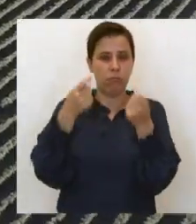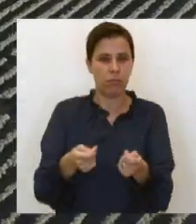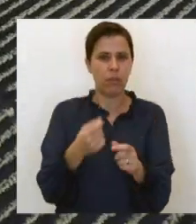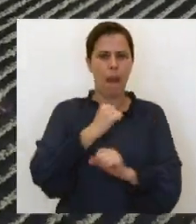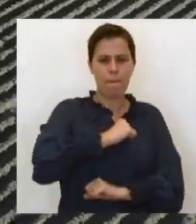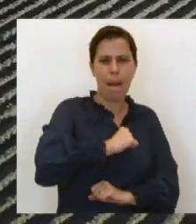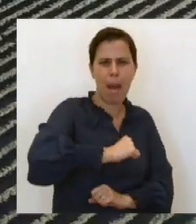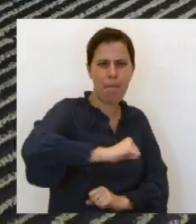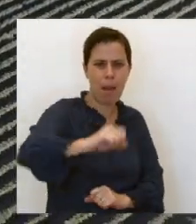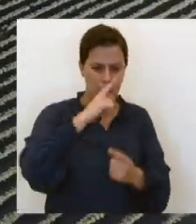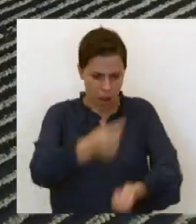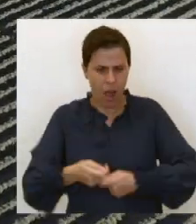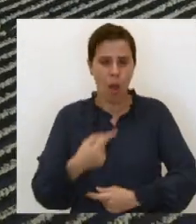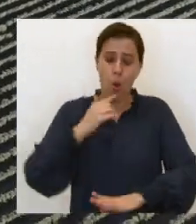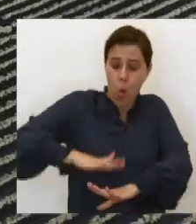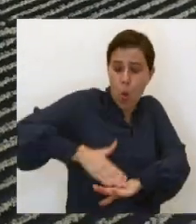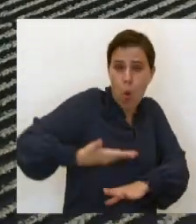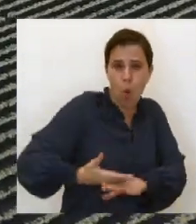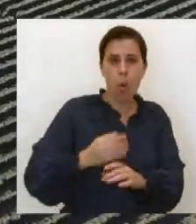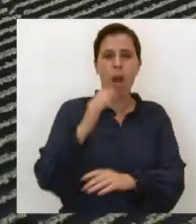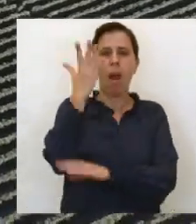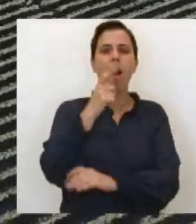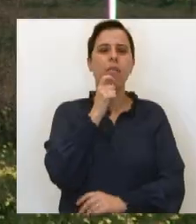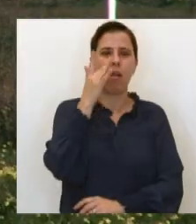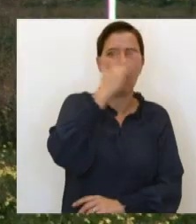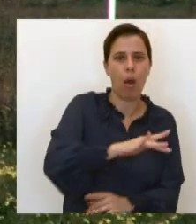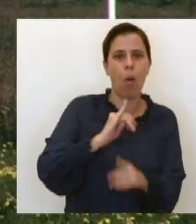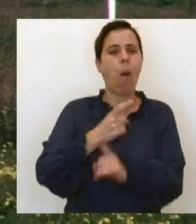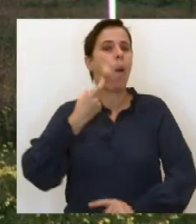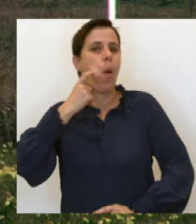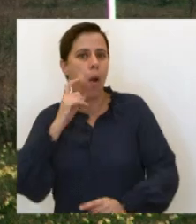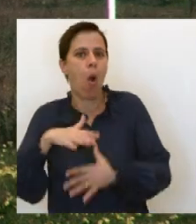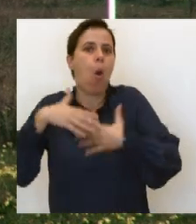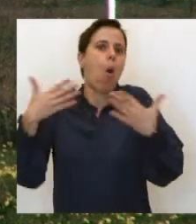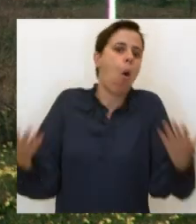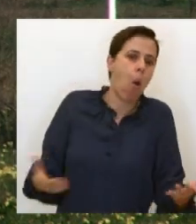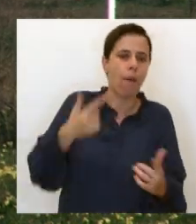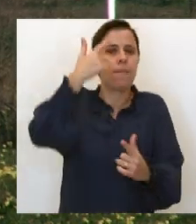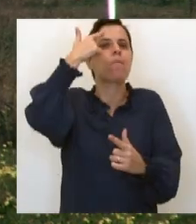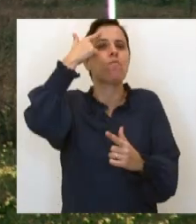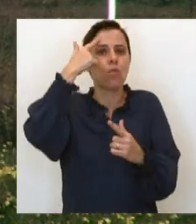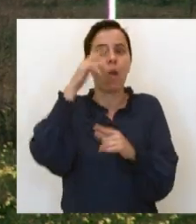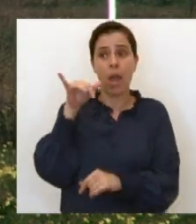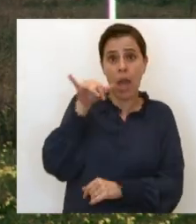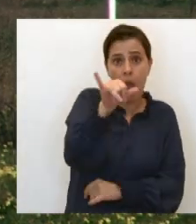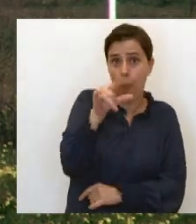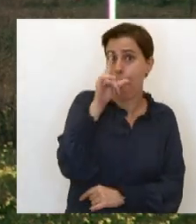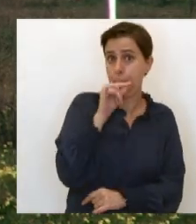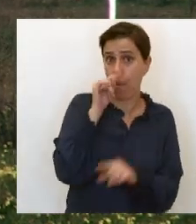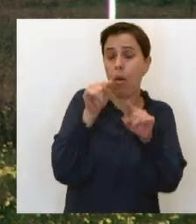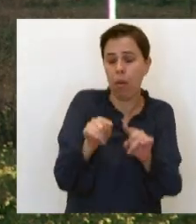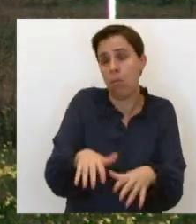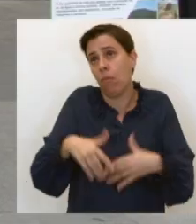às culturas intensivas e superintensivas de olival ou amendoal, ou a opção de construir um aeroporto no